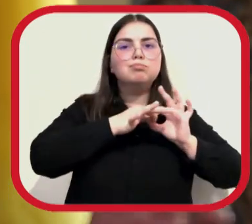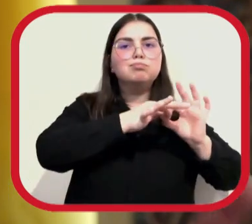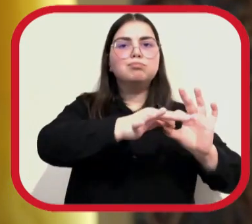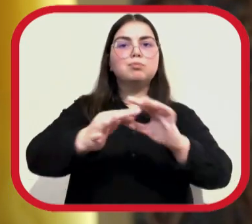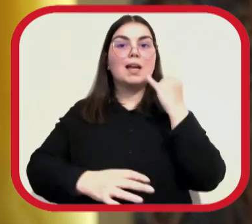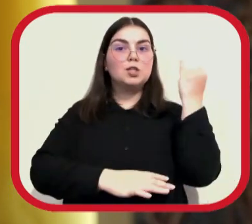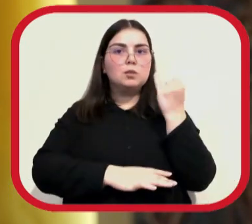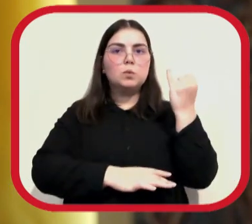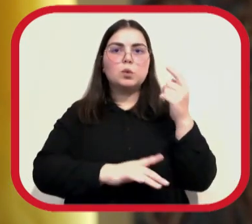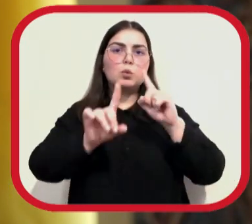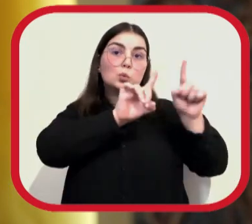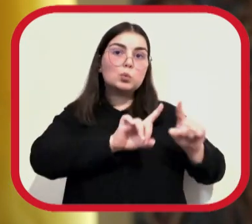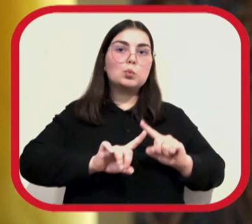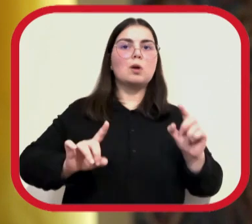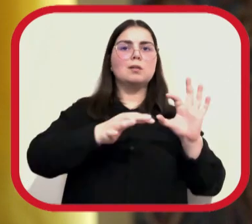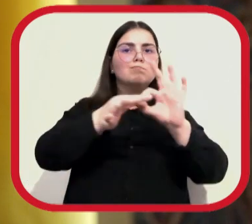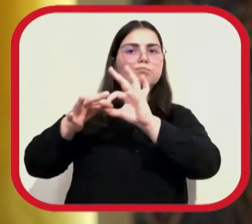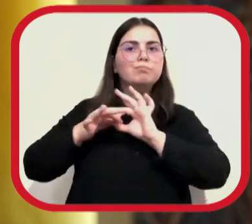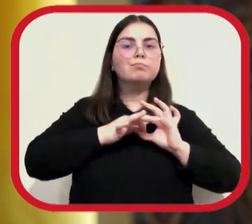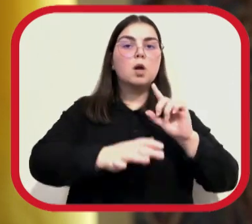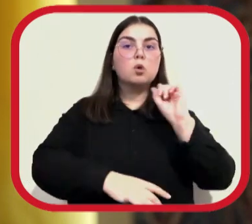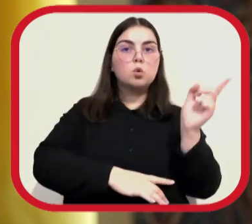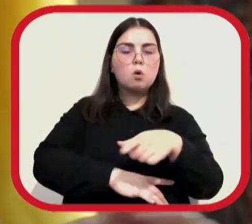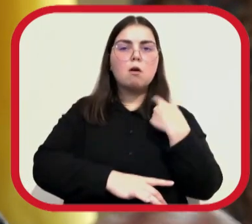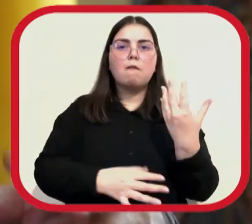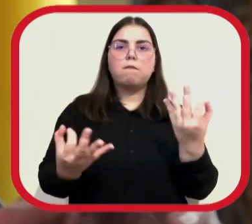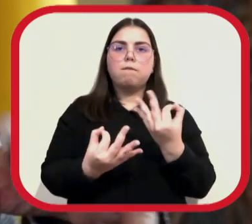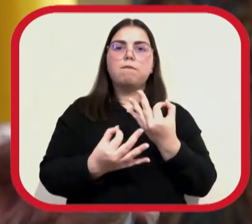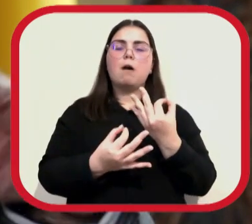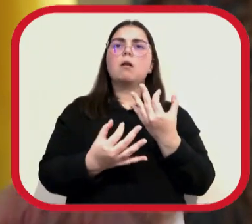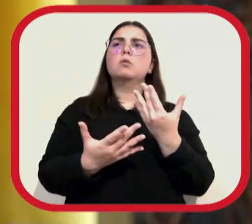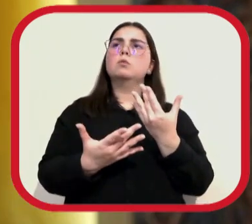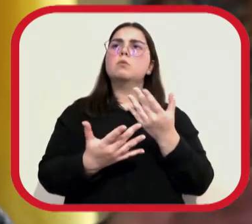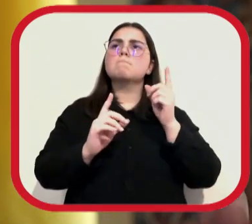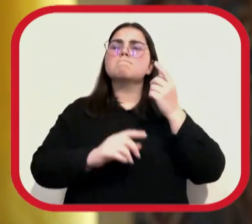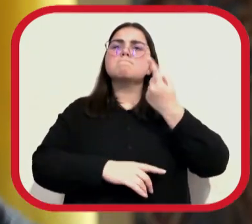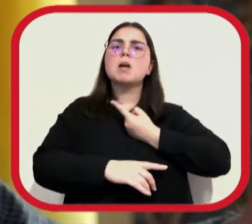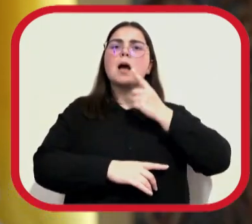ligações com todas essas entidades. E nós, juntas, temos de ser um bocadinho